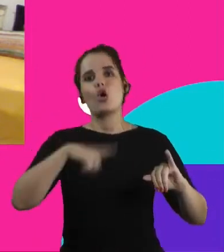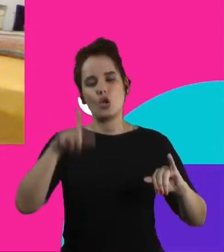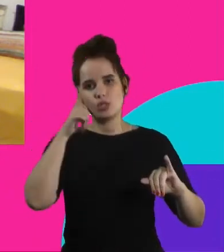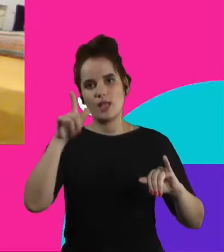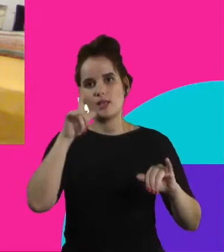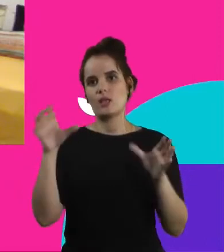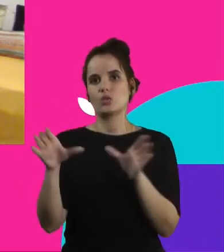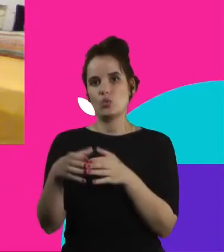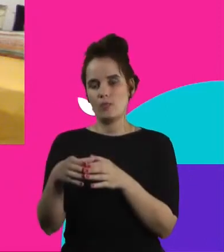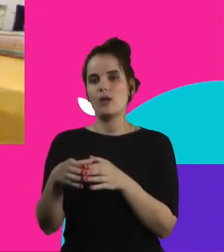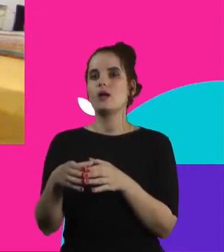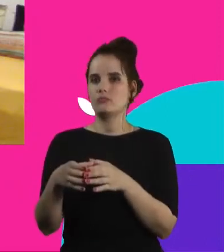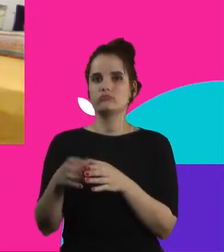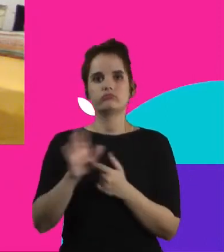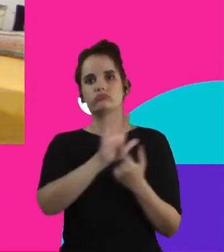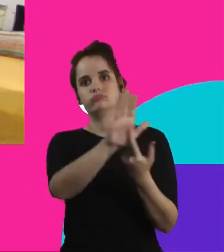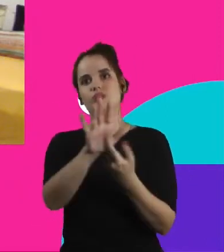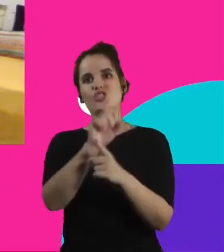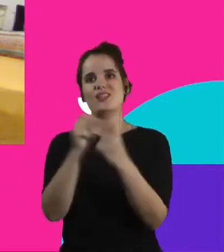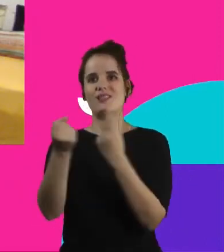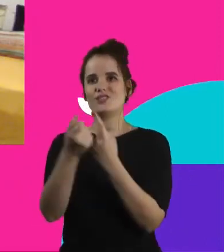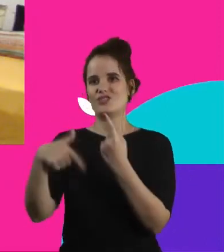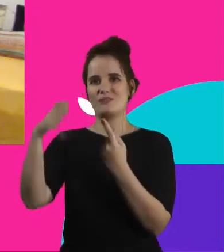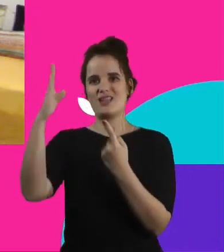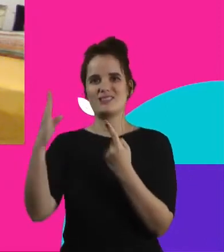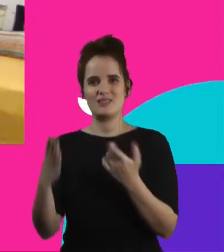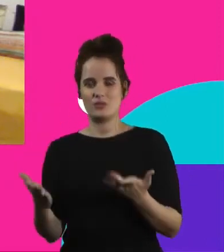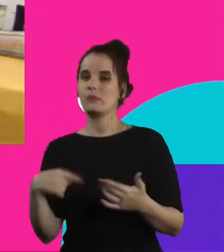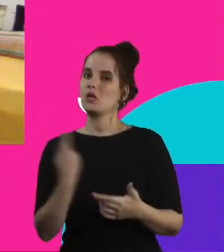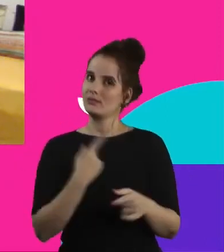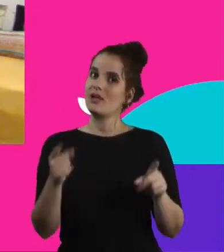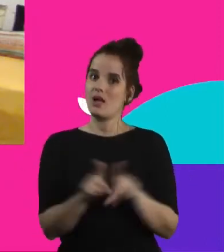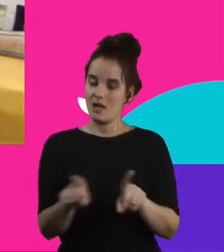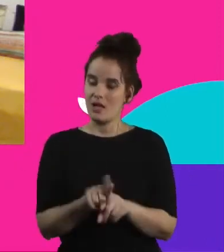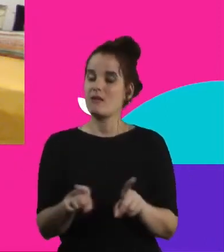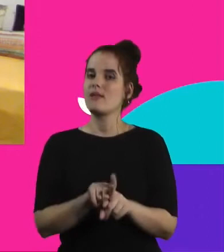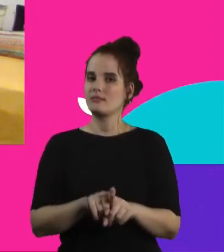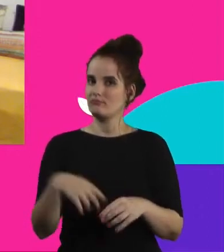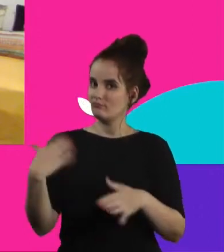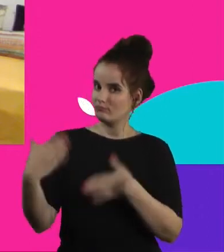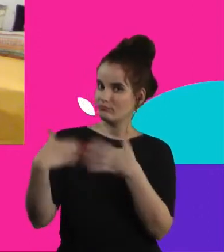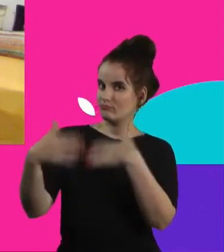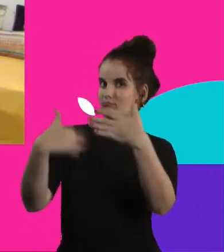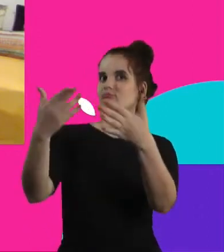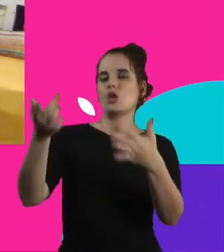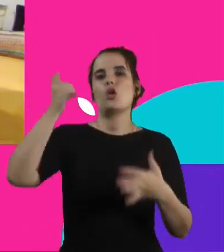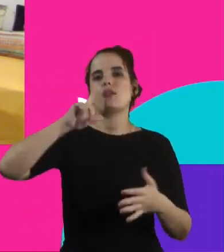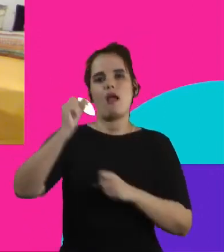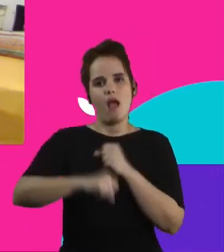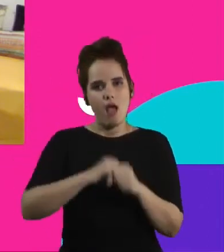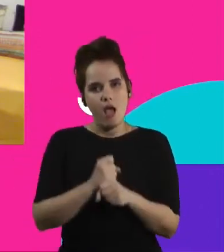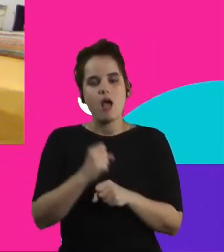que representem mesmo efetivamente a sociedade brasileira. Então, para a gente foi um processo também de evolução. A cada ano a gente conseguir